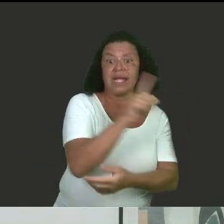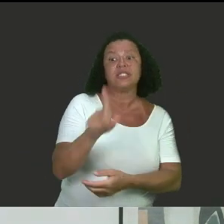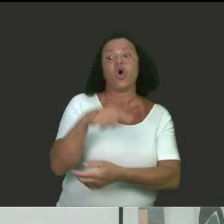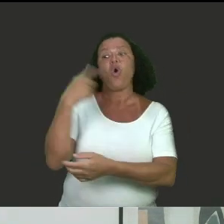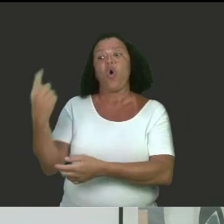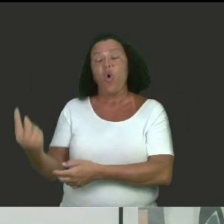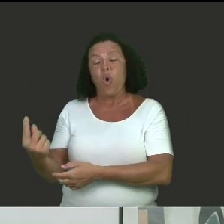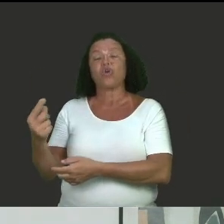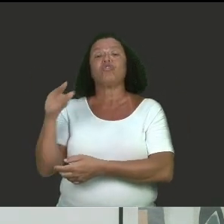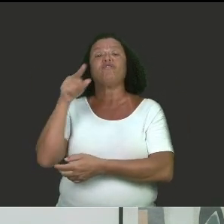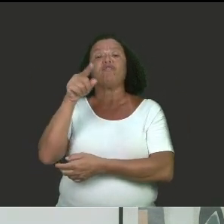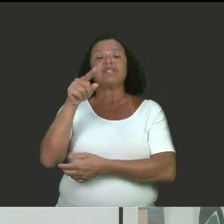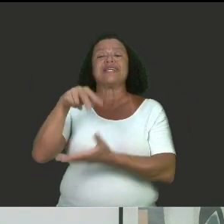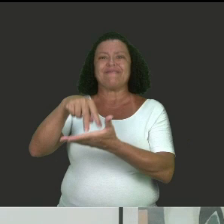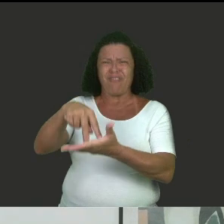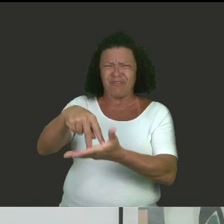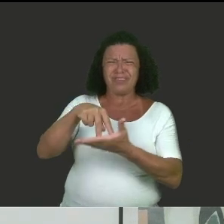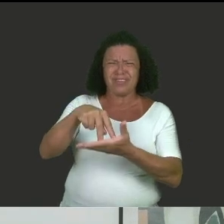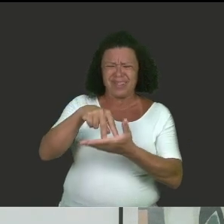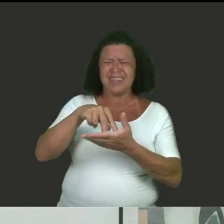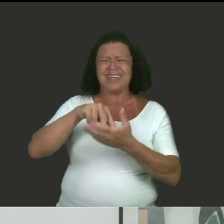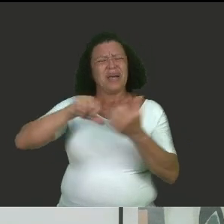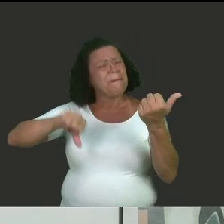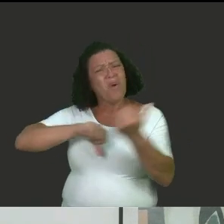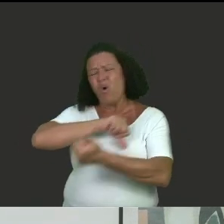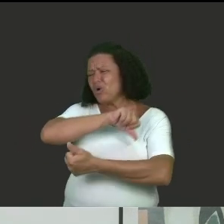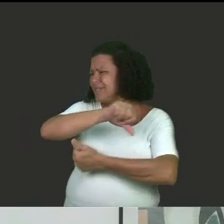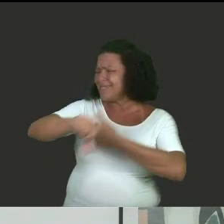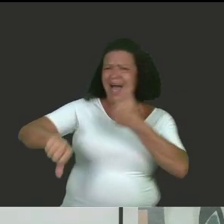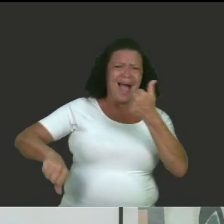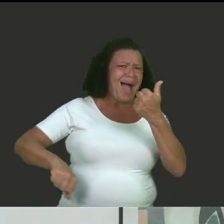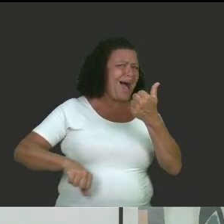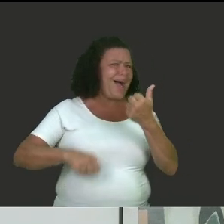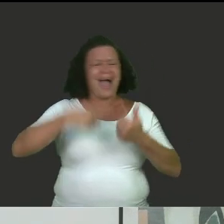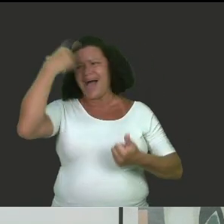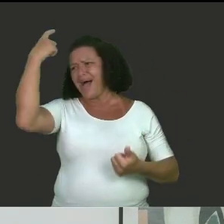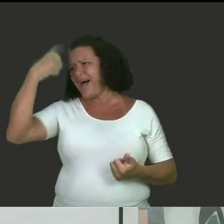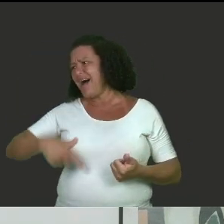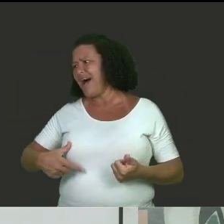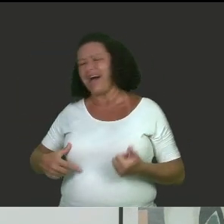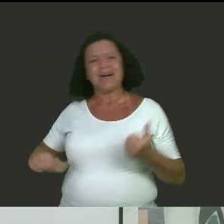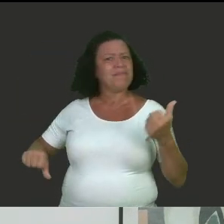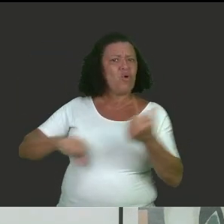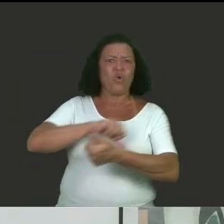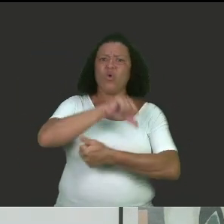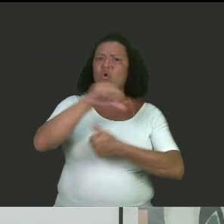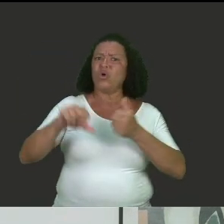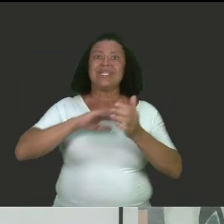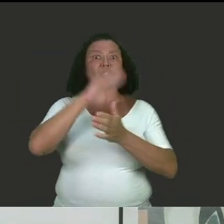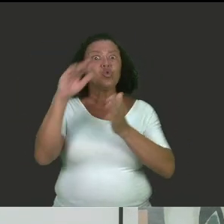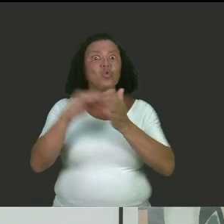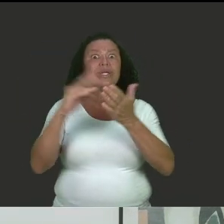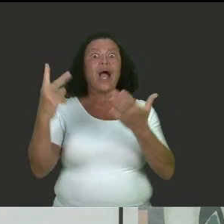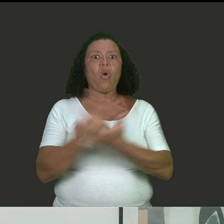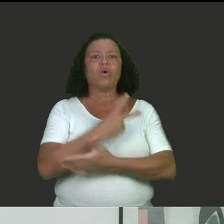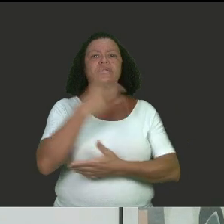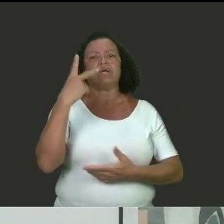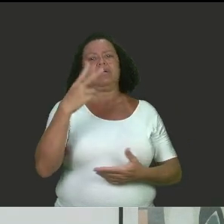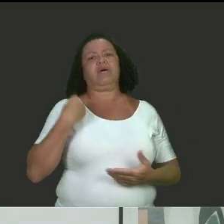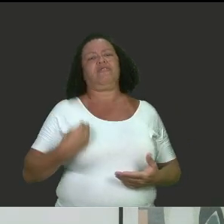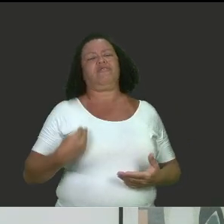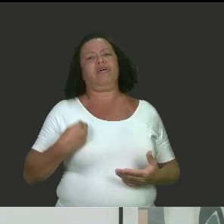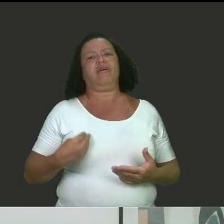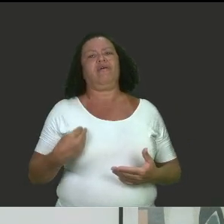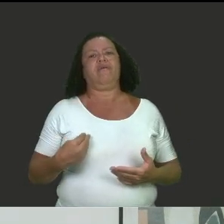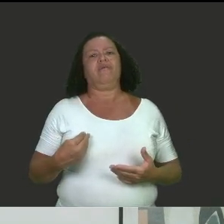fato consegue se transformar e transformar aquela ocasião e aquela situação toda que